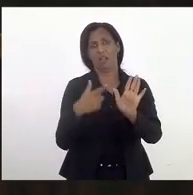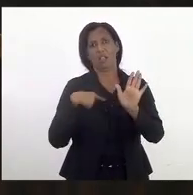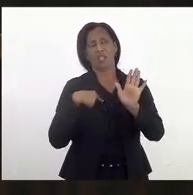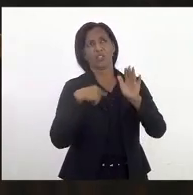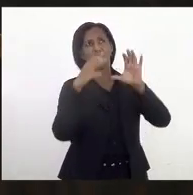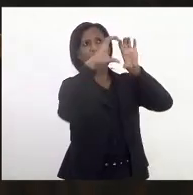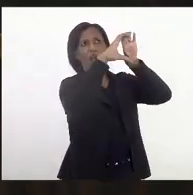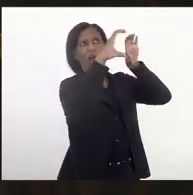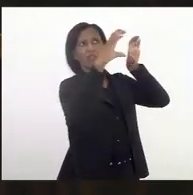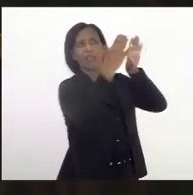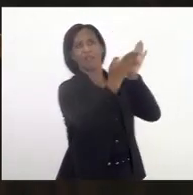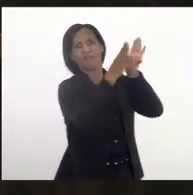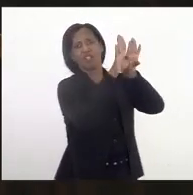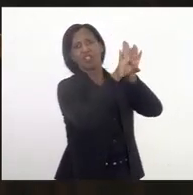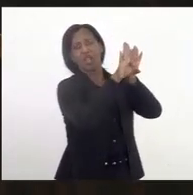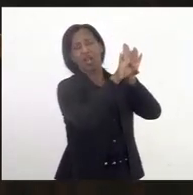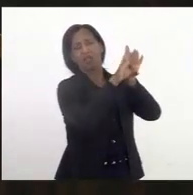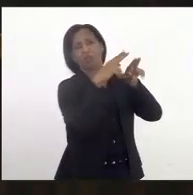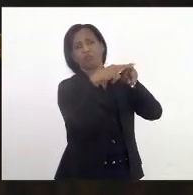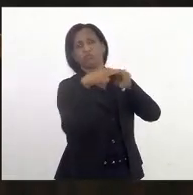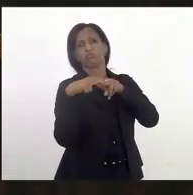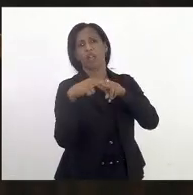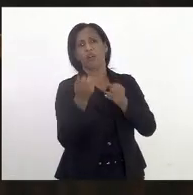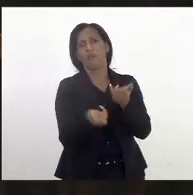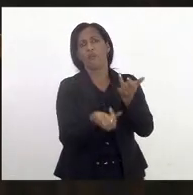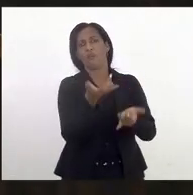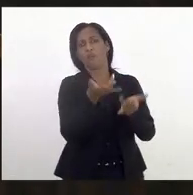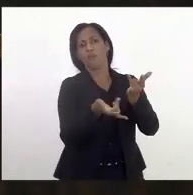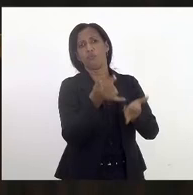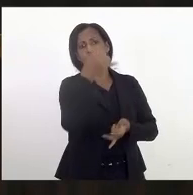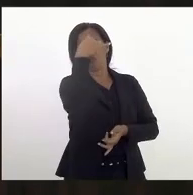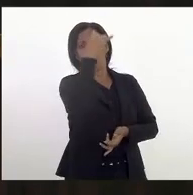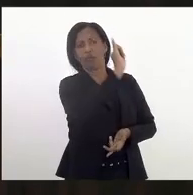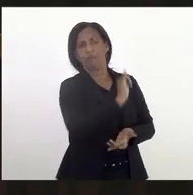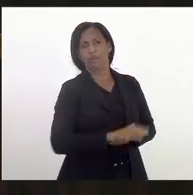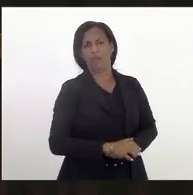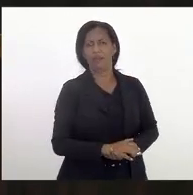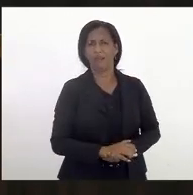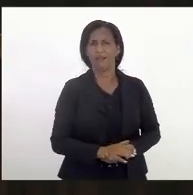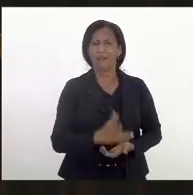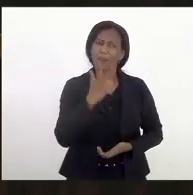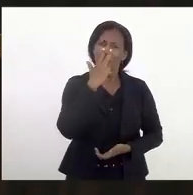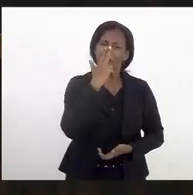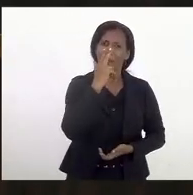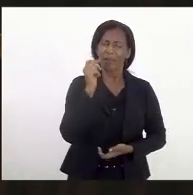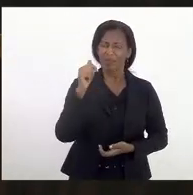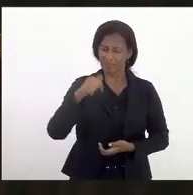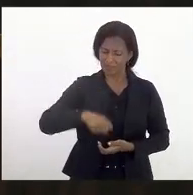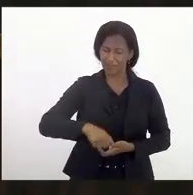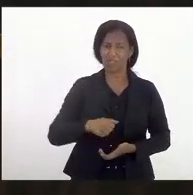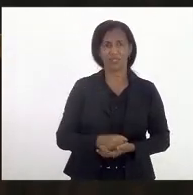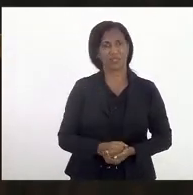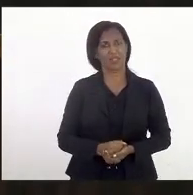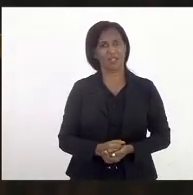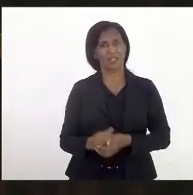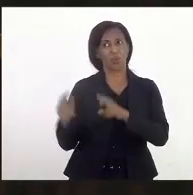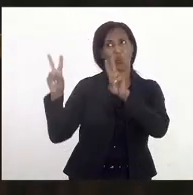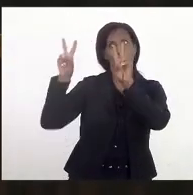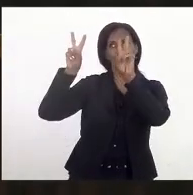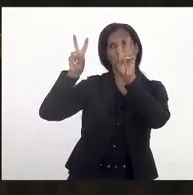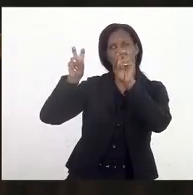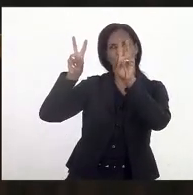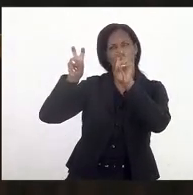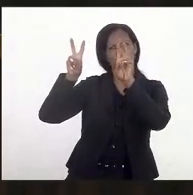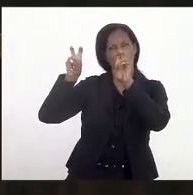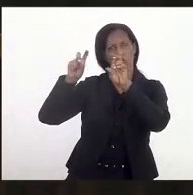fechados com o risco de incêndios E aí Ah mas parece que a gente tá aqui na sede como diz o título